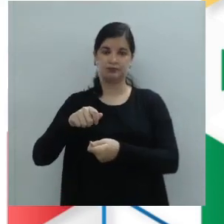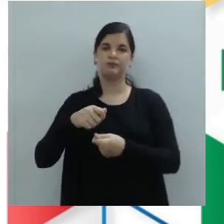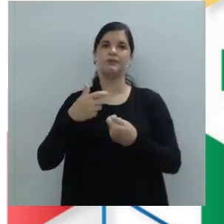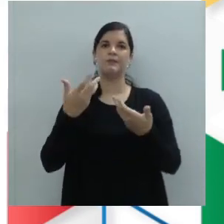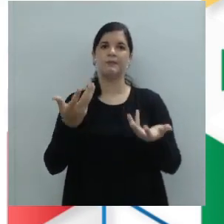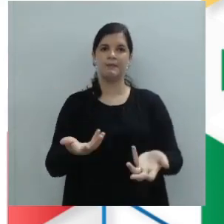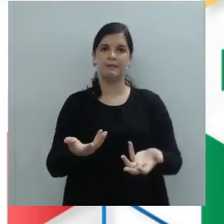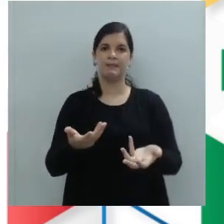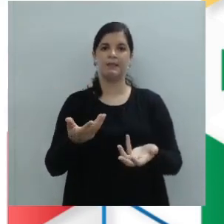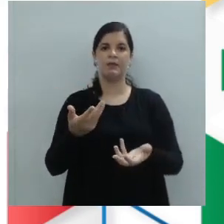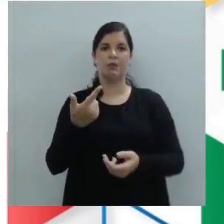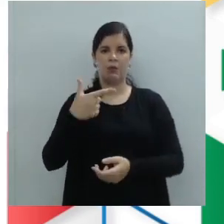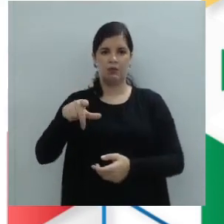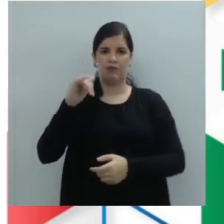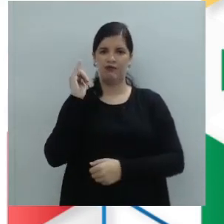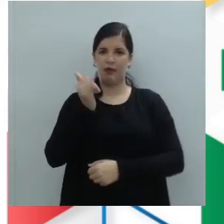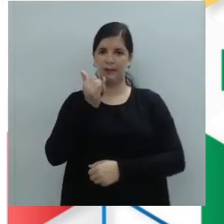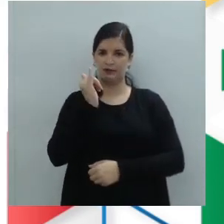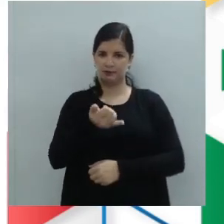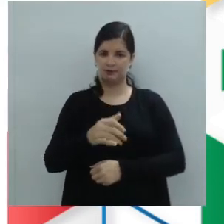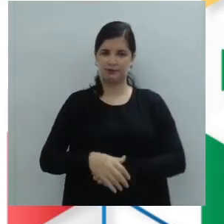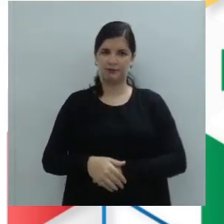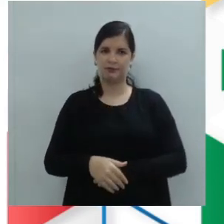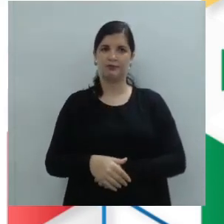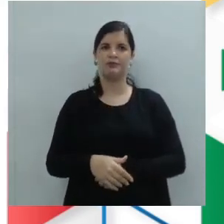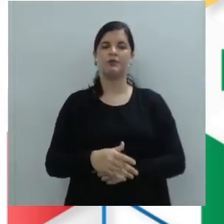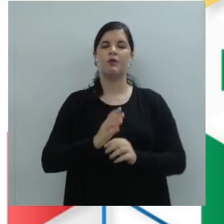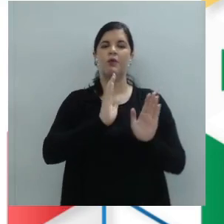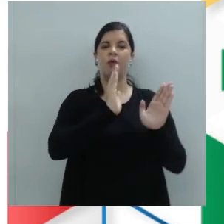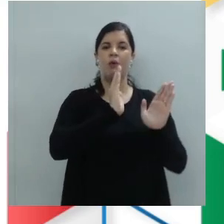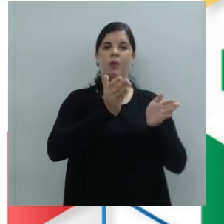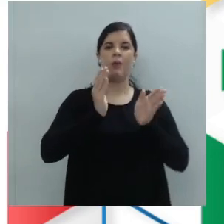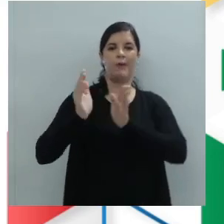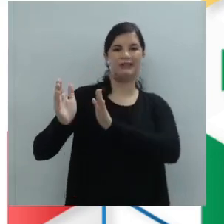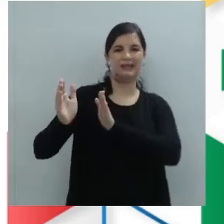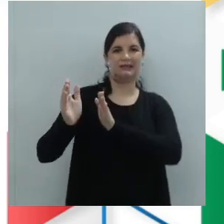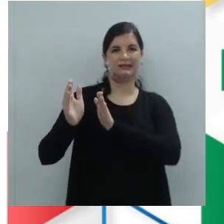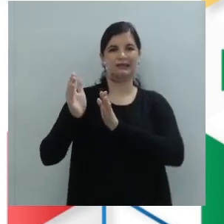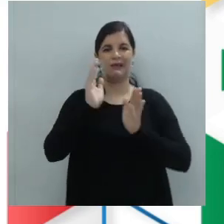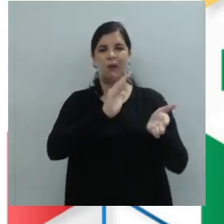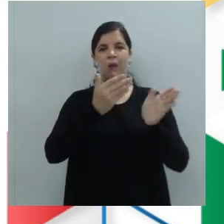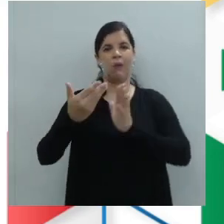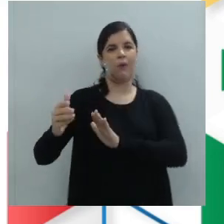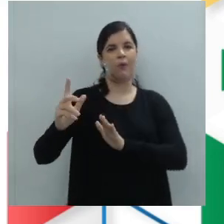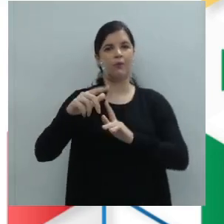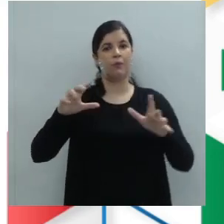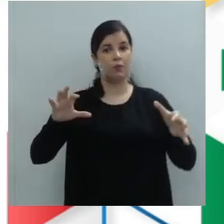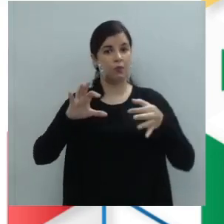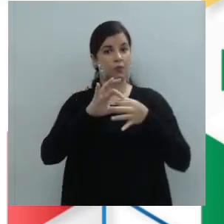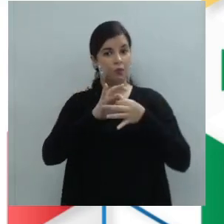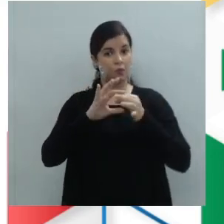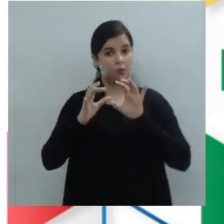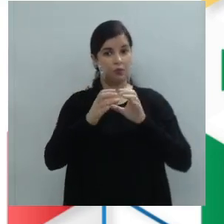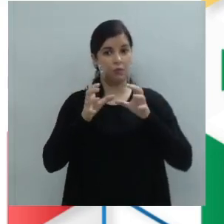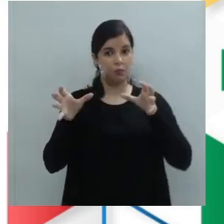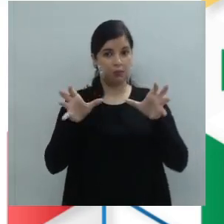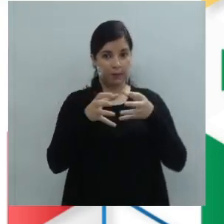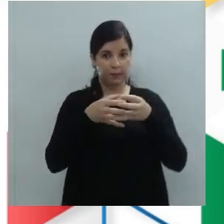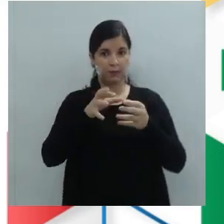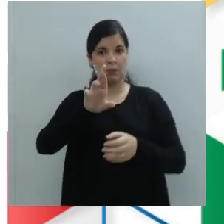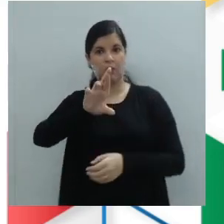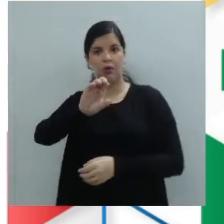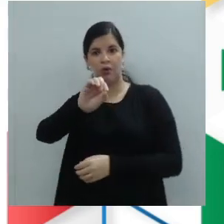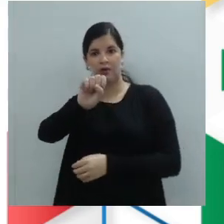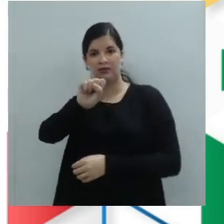trago uma outra informação: as ordens, olhem aí, as ordens ou fraternidades Rosa